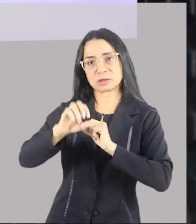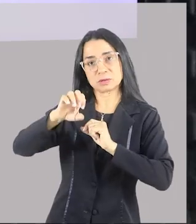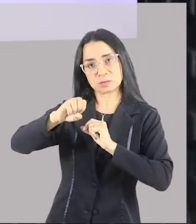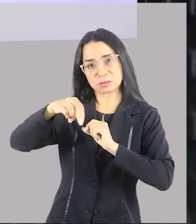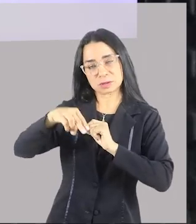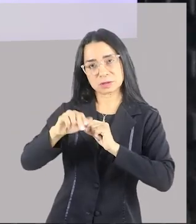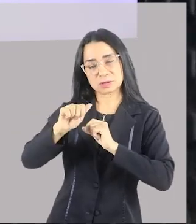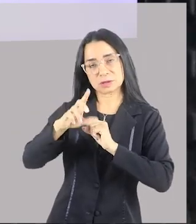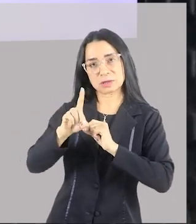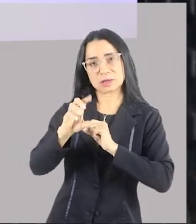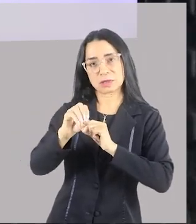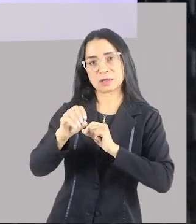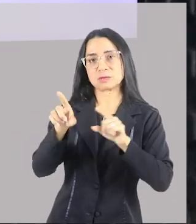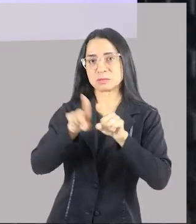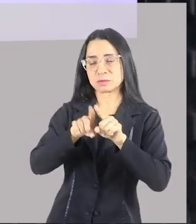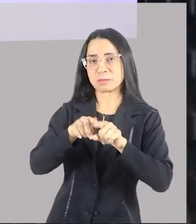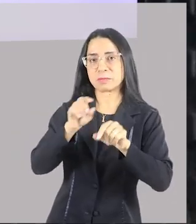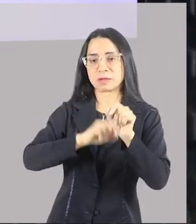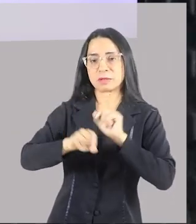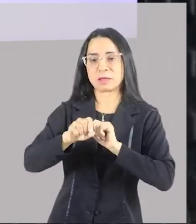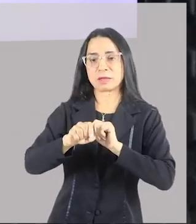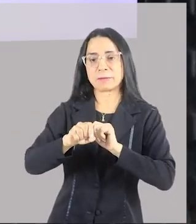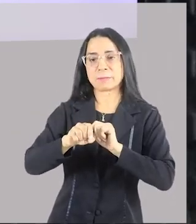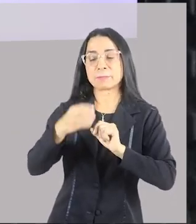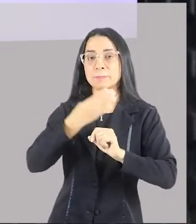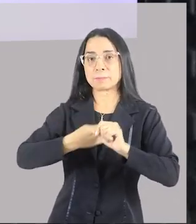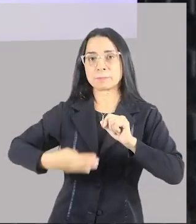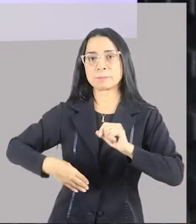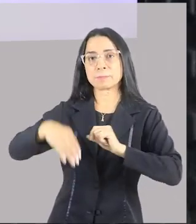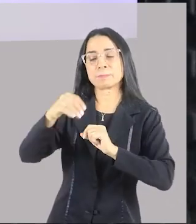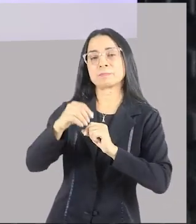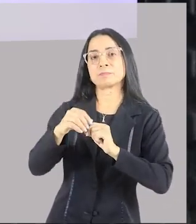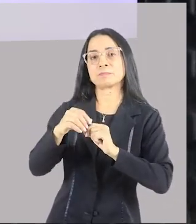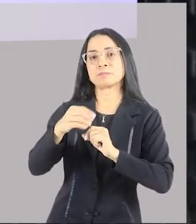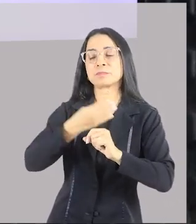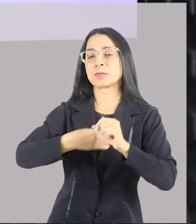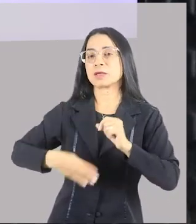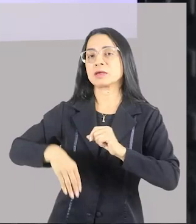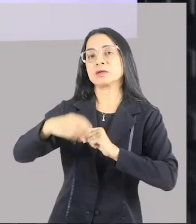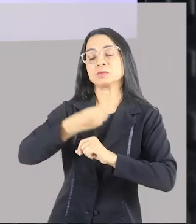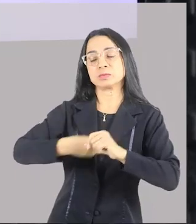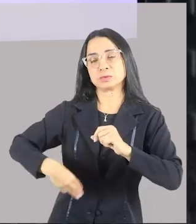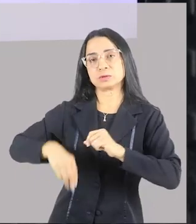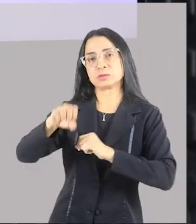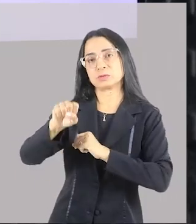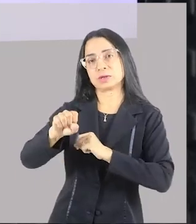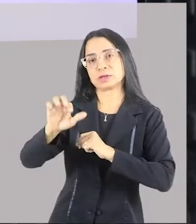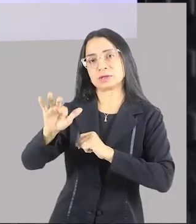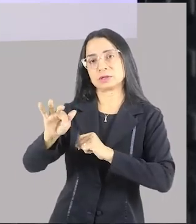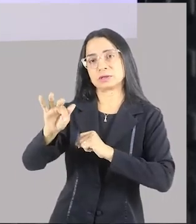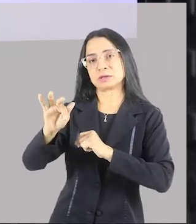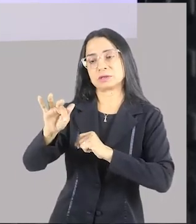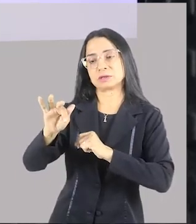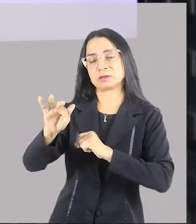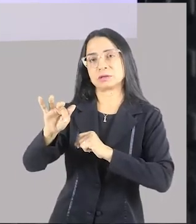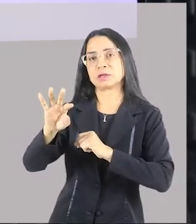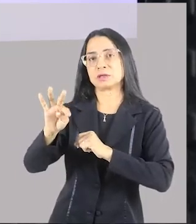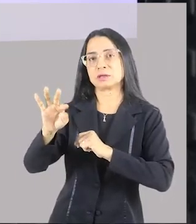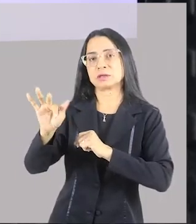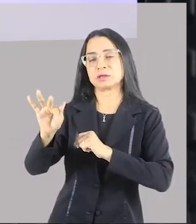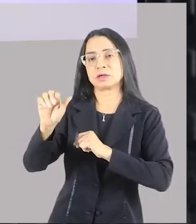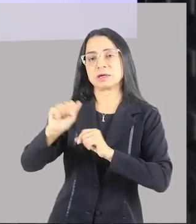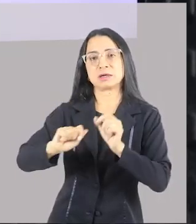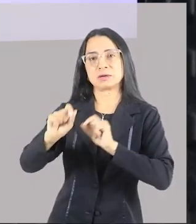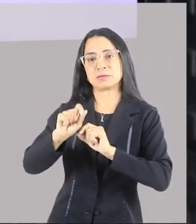a cadeira de ministro do STF, eu tenho um ato que é perfeito, que é válido, porém ele é ineficaz, ele não